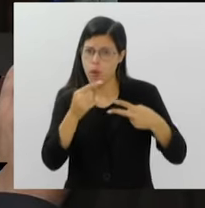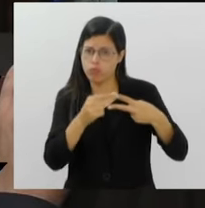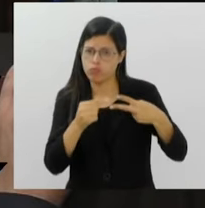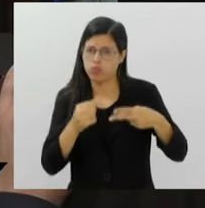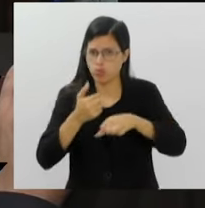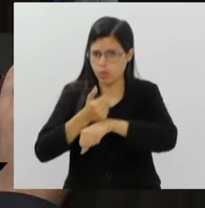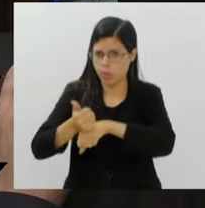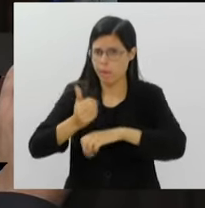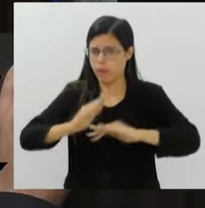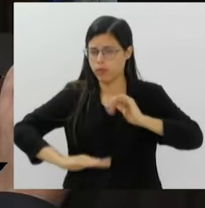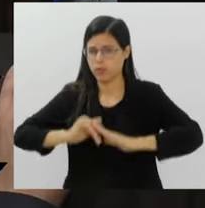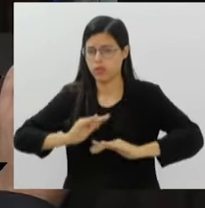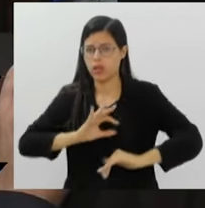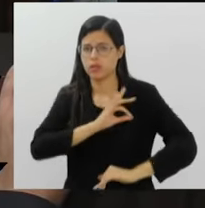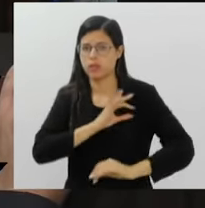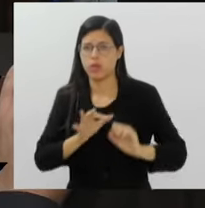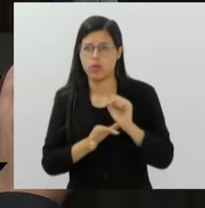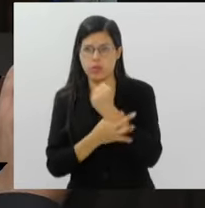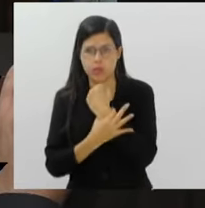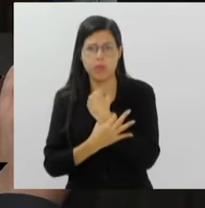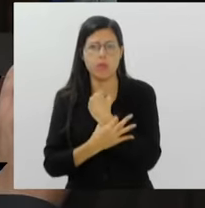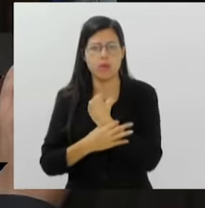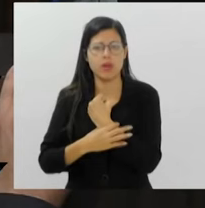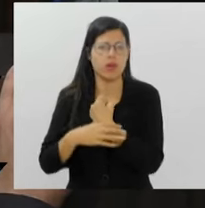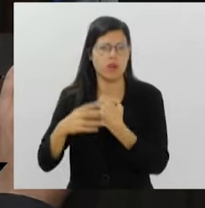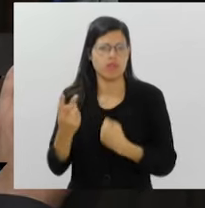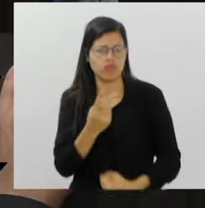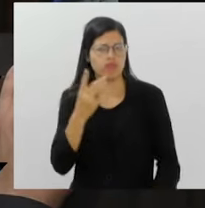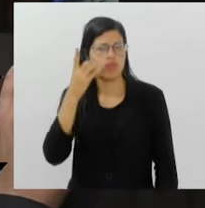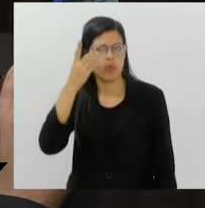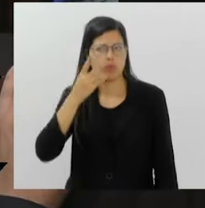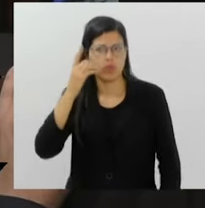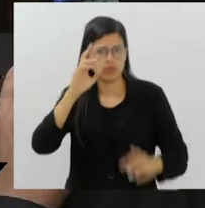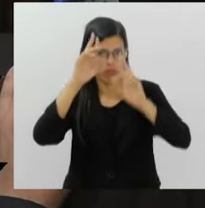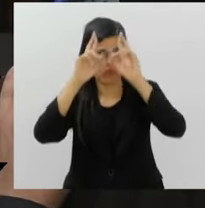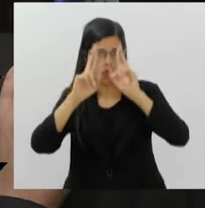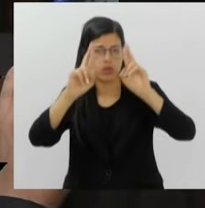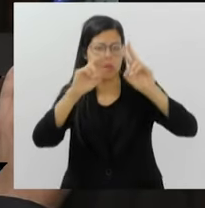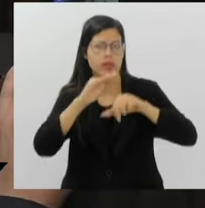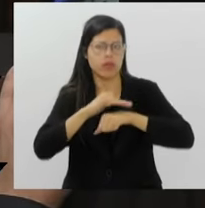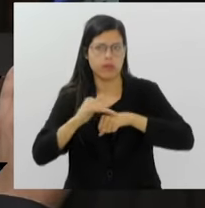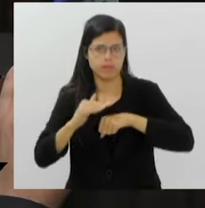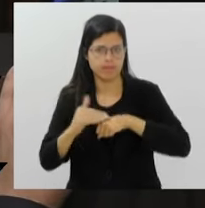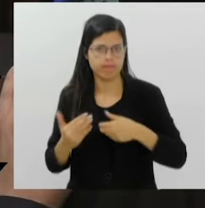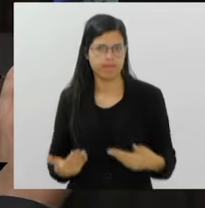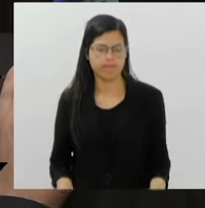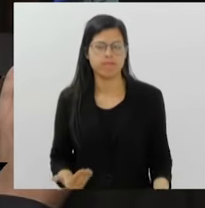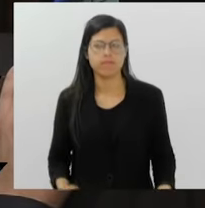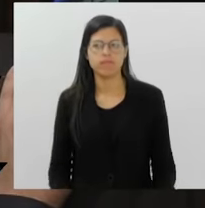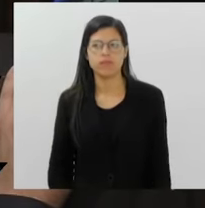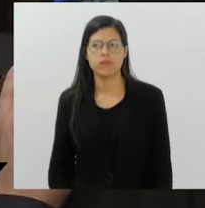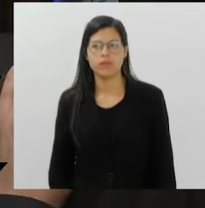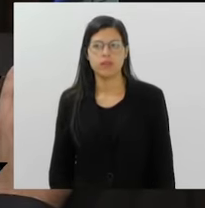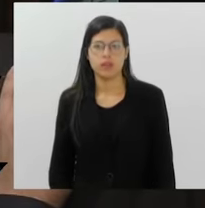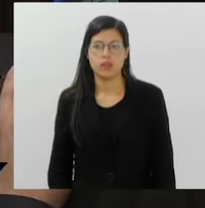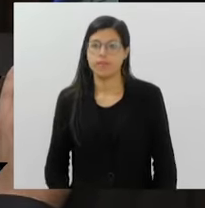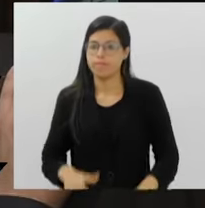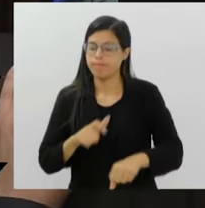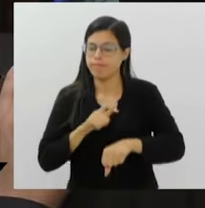que estão deputados comigo na casa, que eu nutro muito respeito e tenho muito carinho pessoal. Mas eu acho que passou da hora